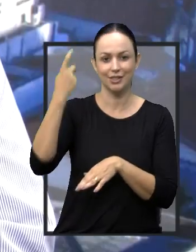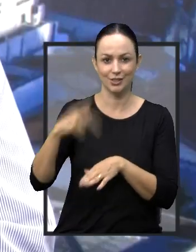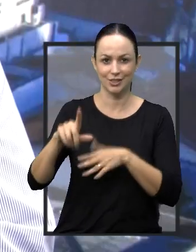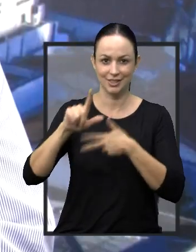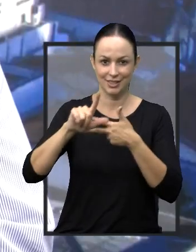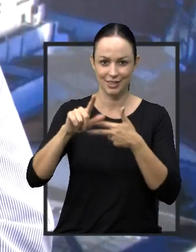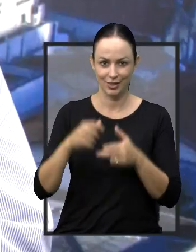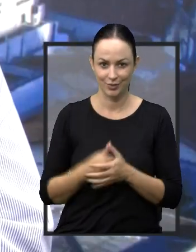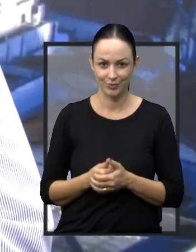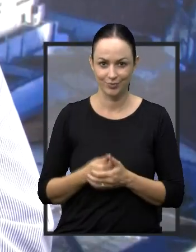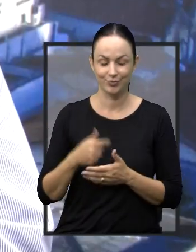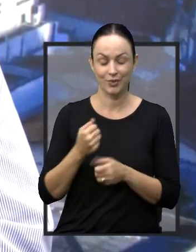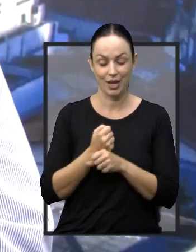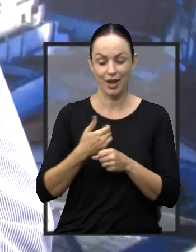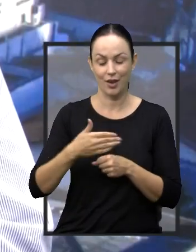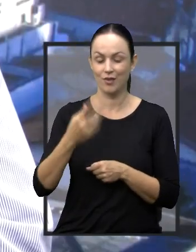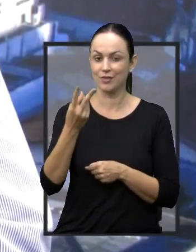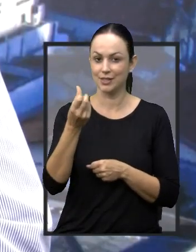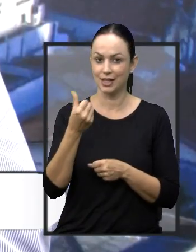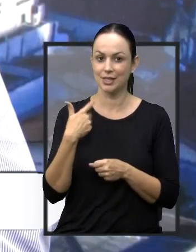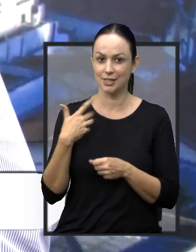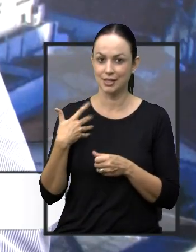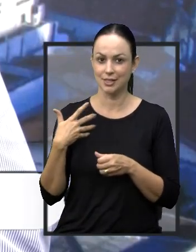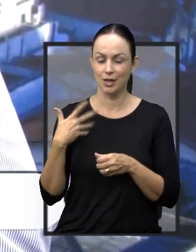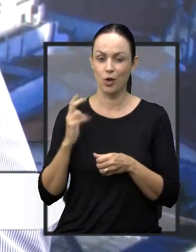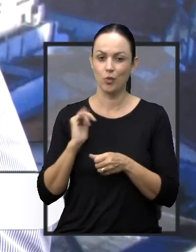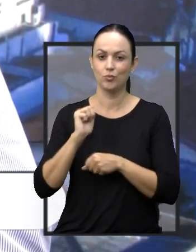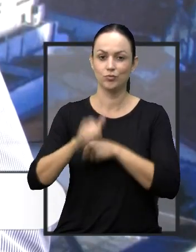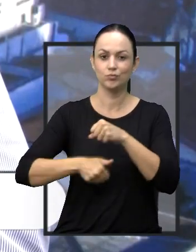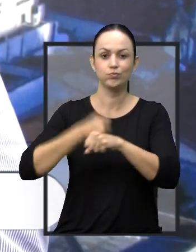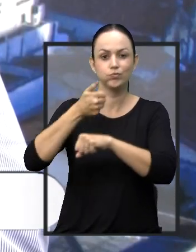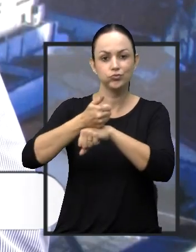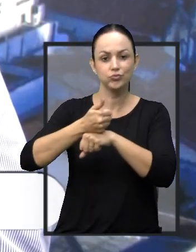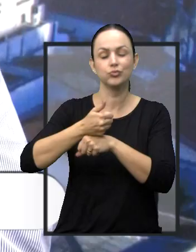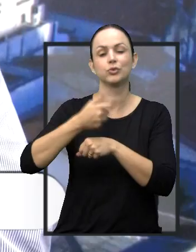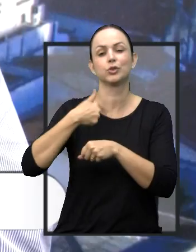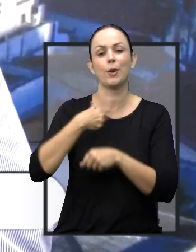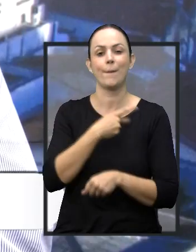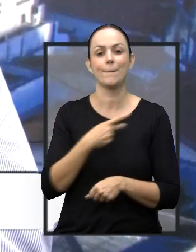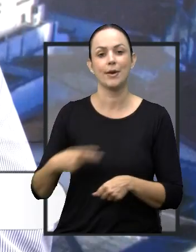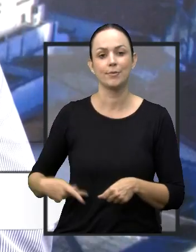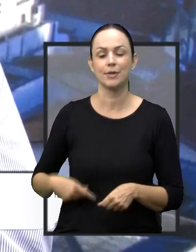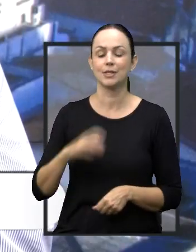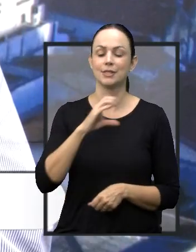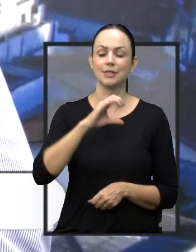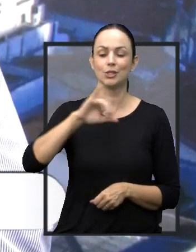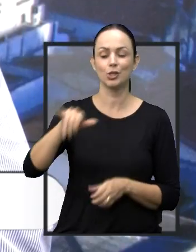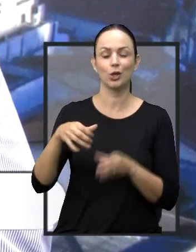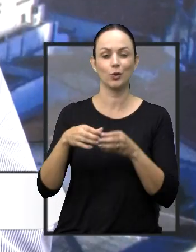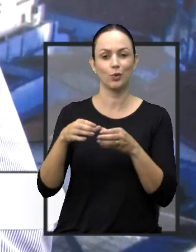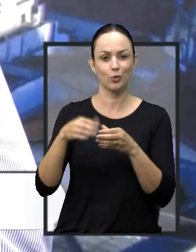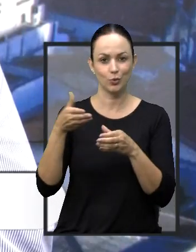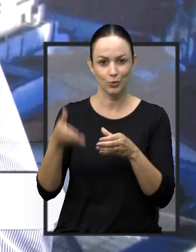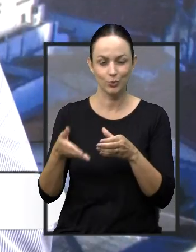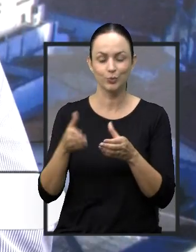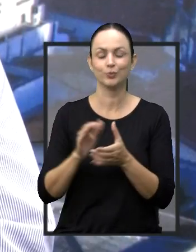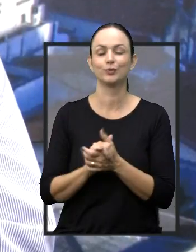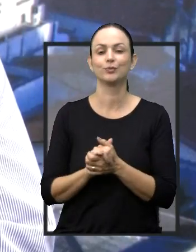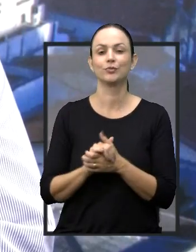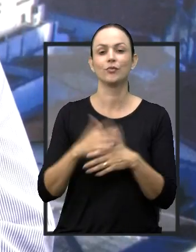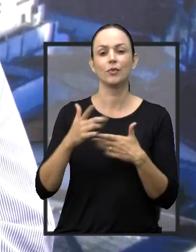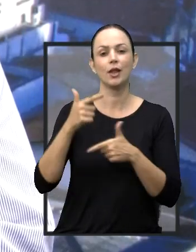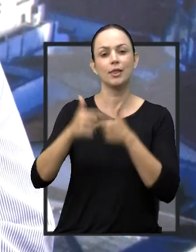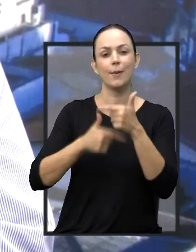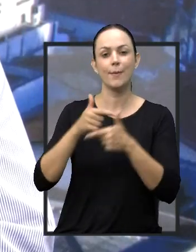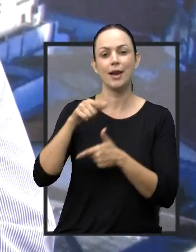A partir desse ano aqui, 26, eu assumi a presidência da Comissão de Constituição, Justiça e Redação, da CCJ, né? E o